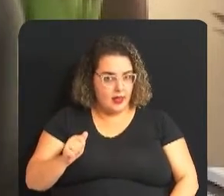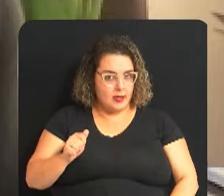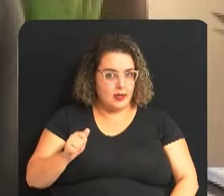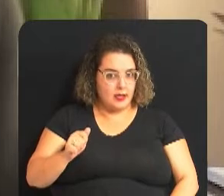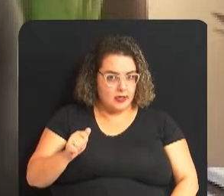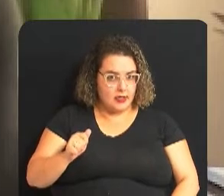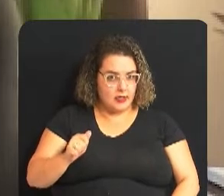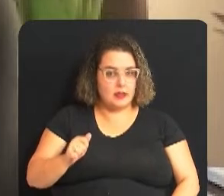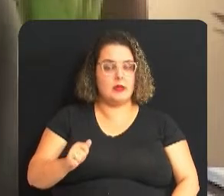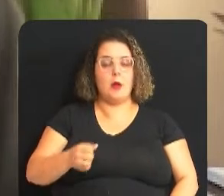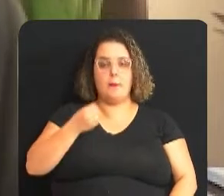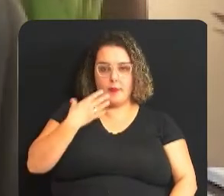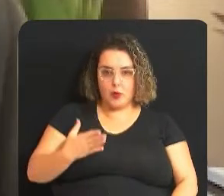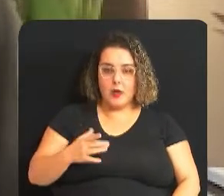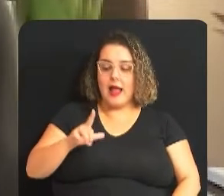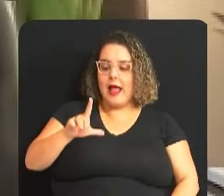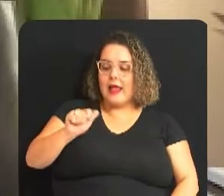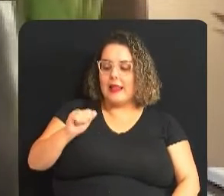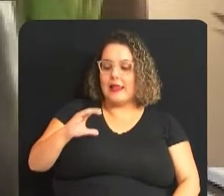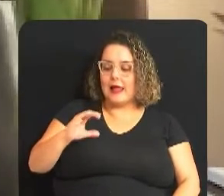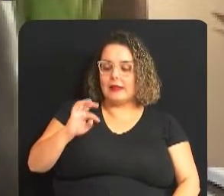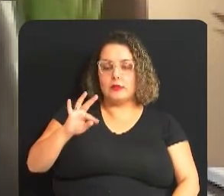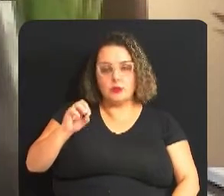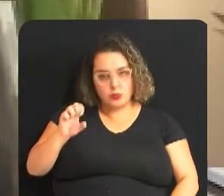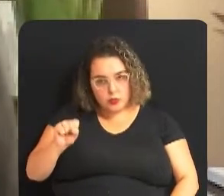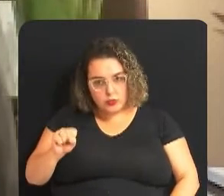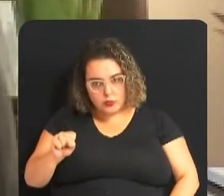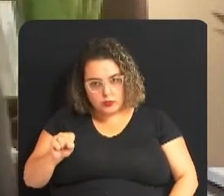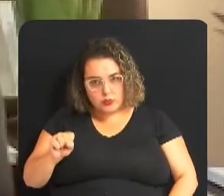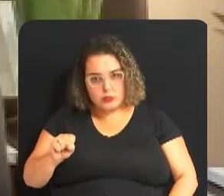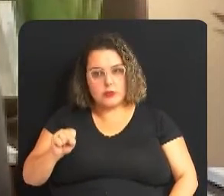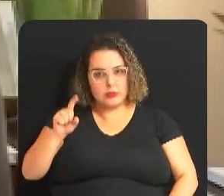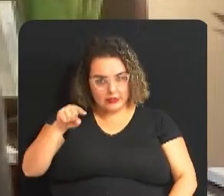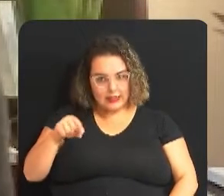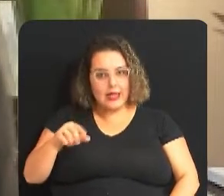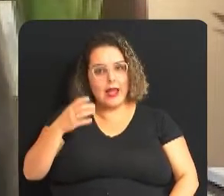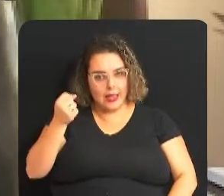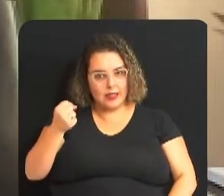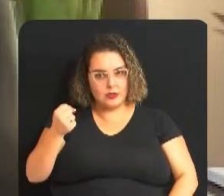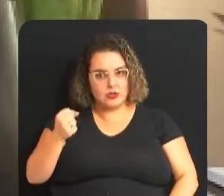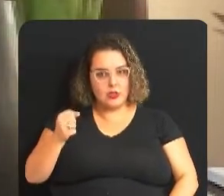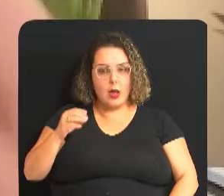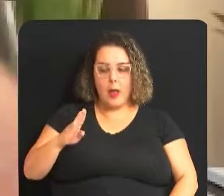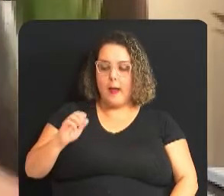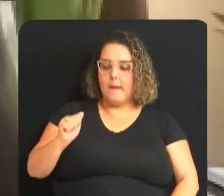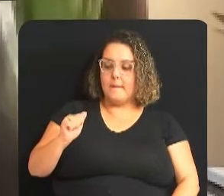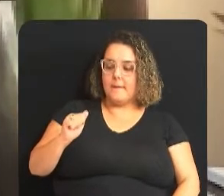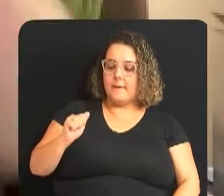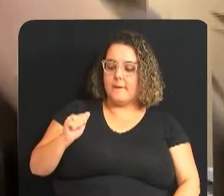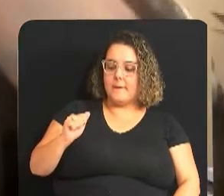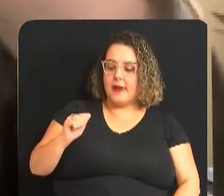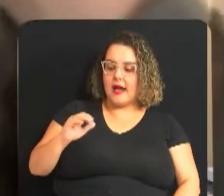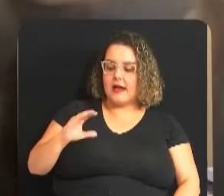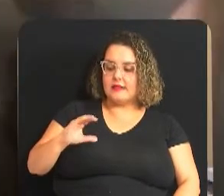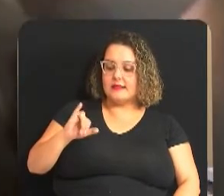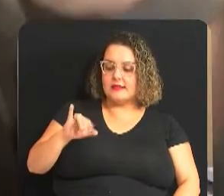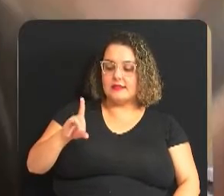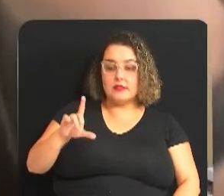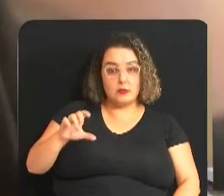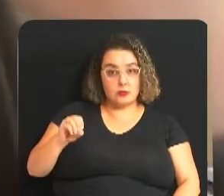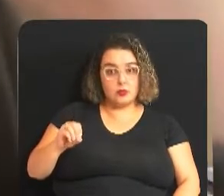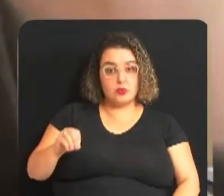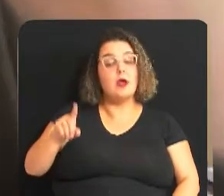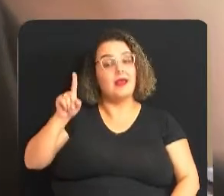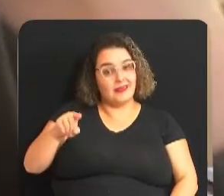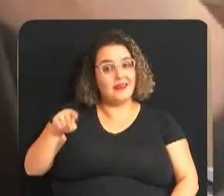do leite, bacilos, que é uma bactéria. Então, desde que a gente nasceu, a gente tem lactobacilos, bactérias